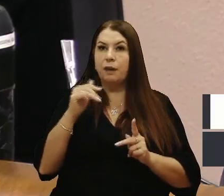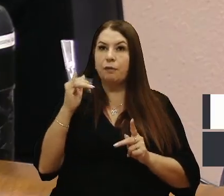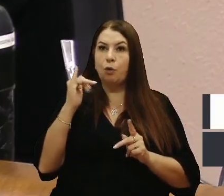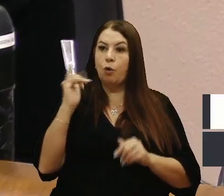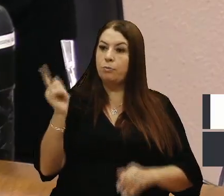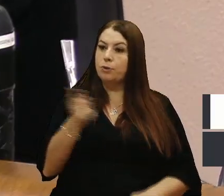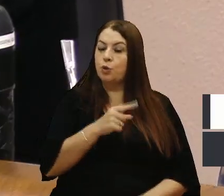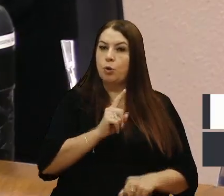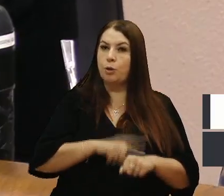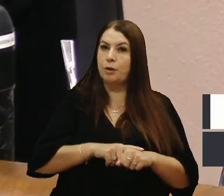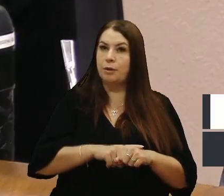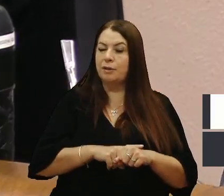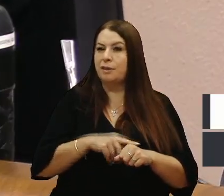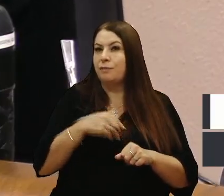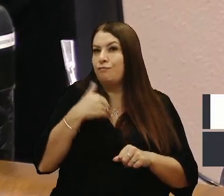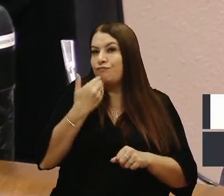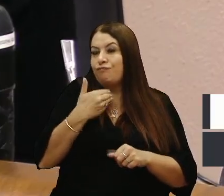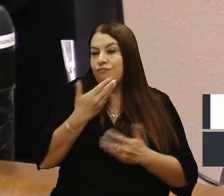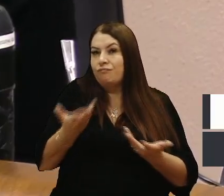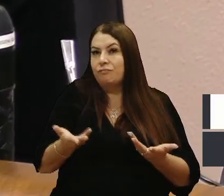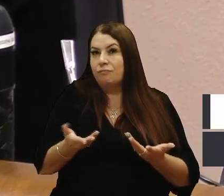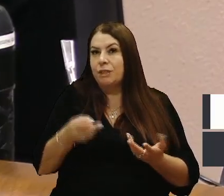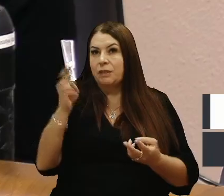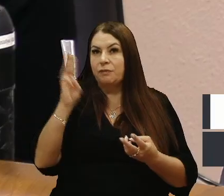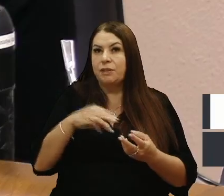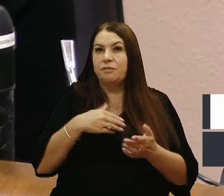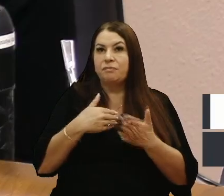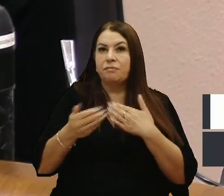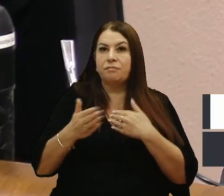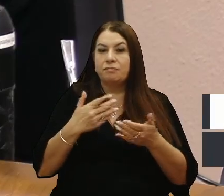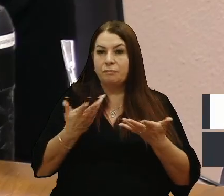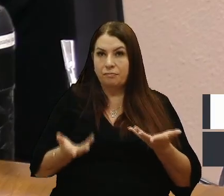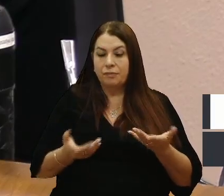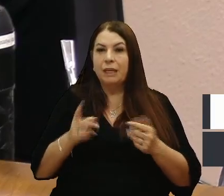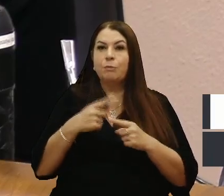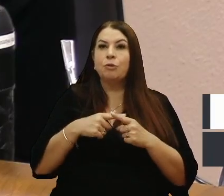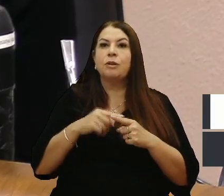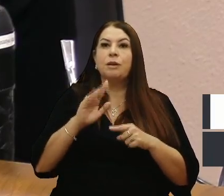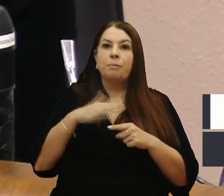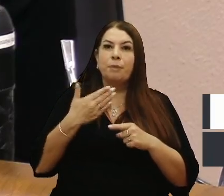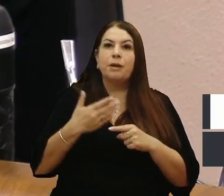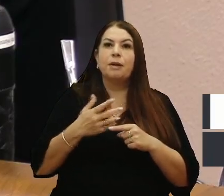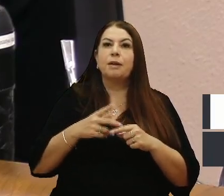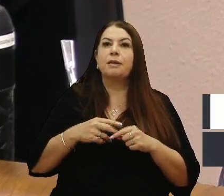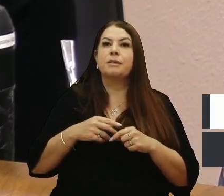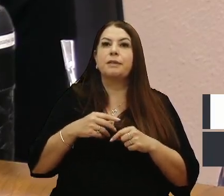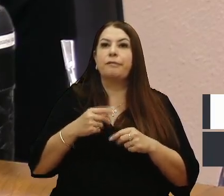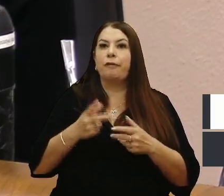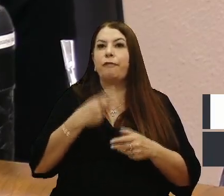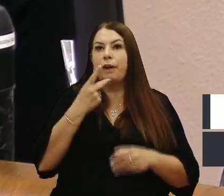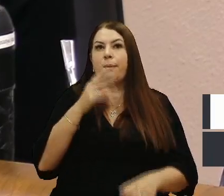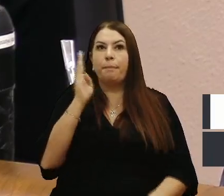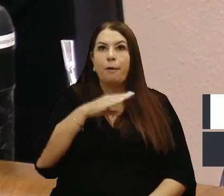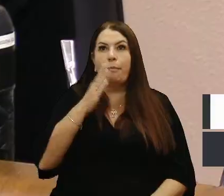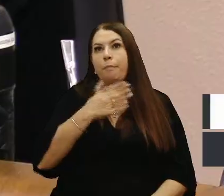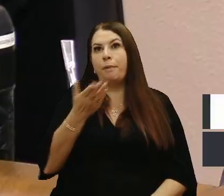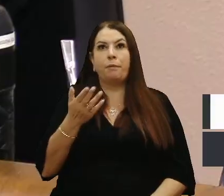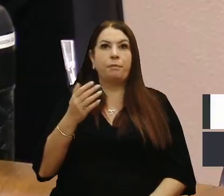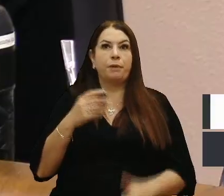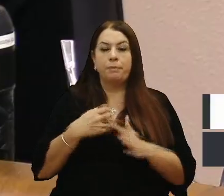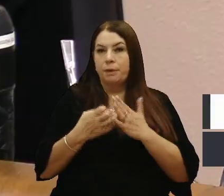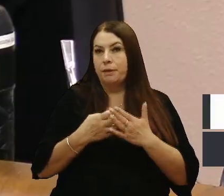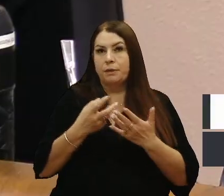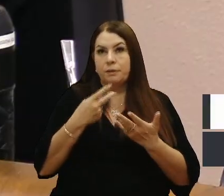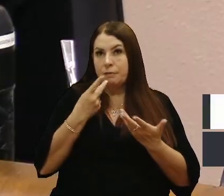horário e acabou não dando em nada, né? E a Visate não está nem aí. Por isso que cada vez mais eu vou desgastar a empresa e vou falar mal, né? Porque eu acho que